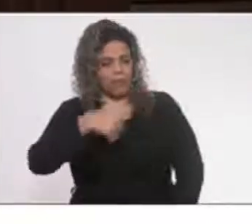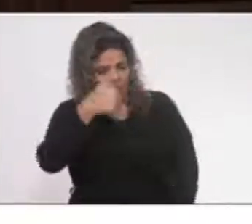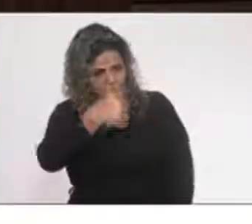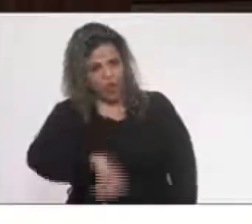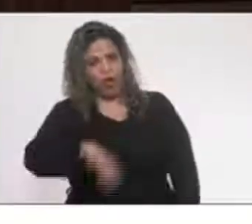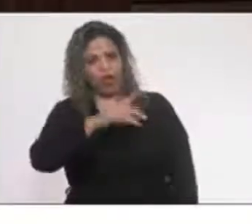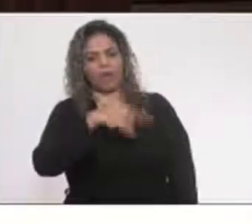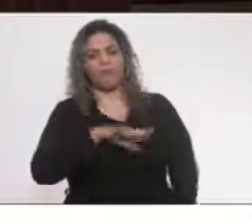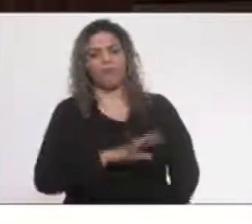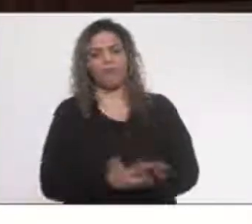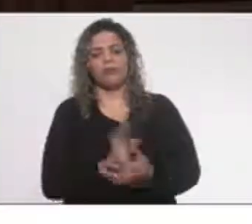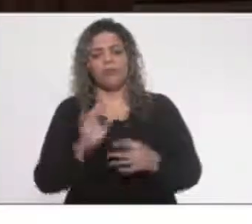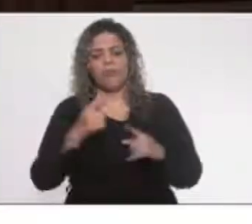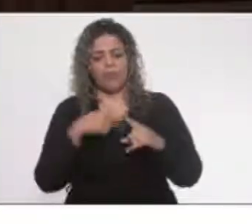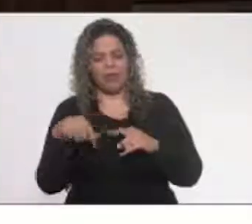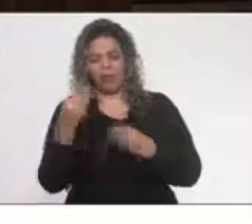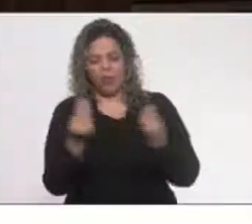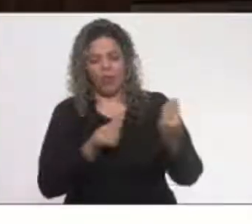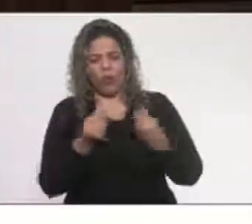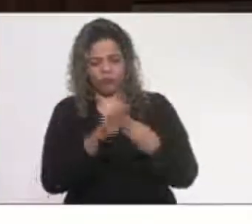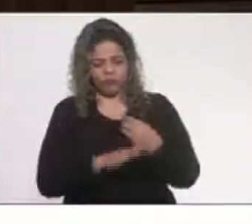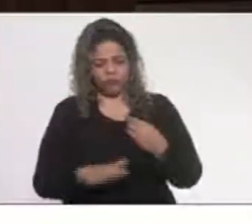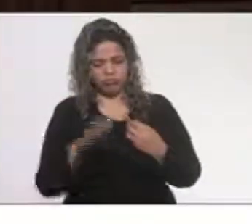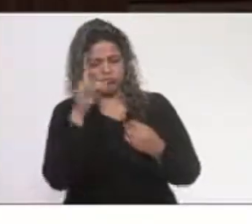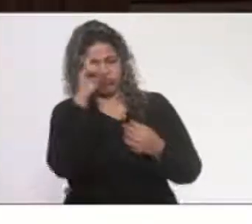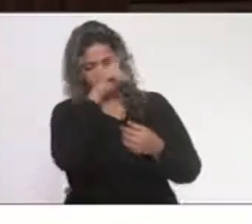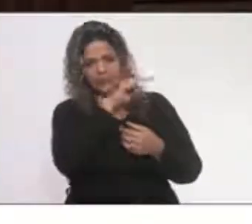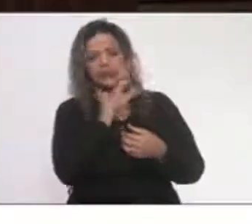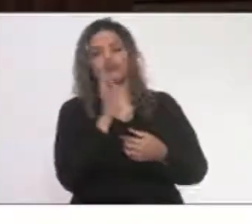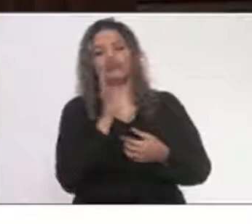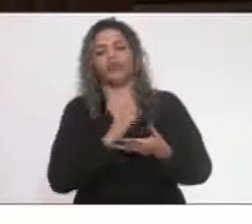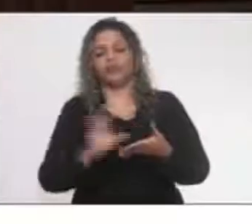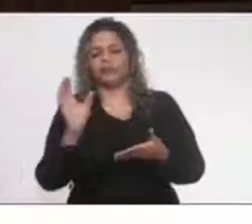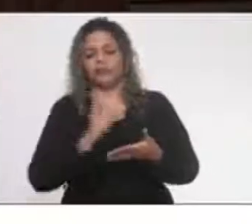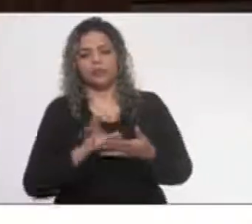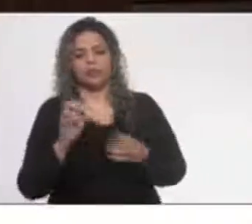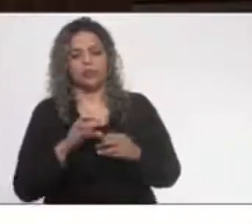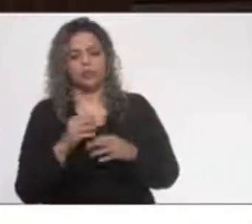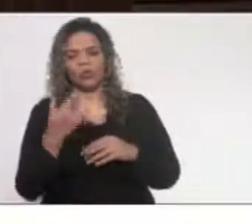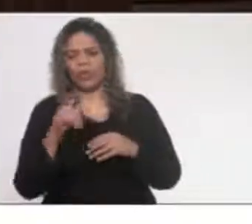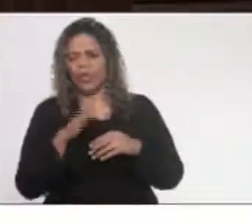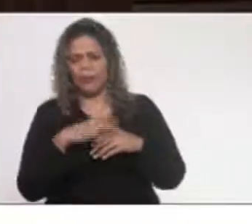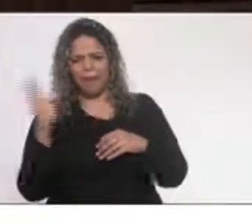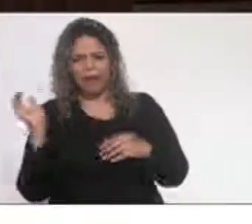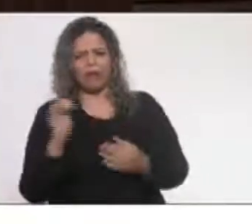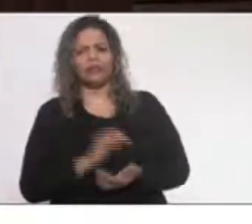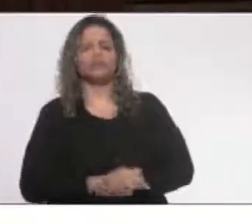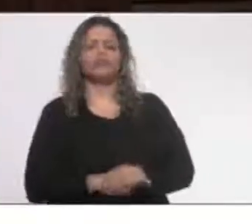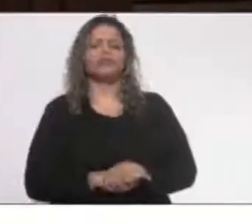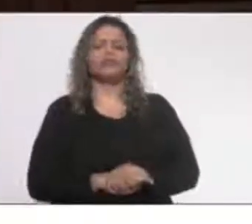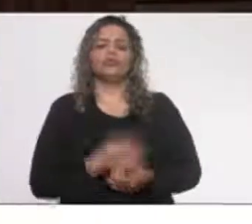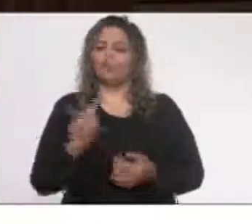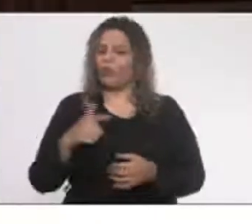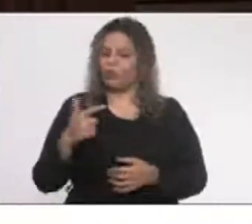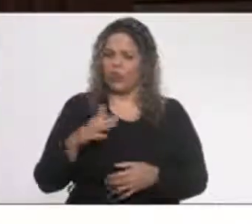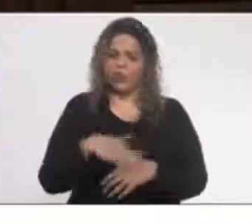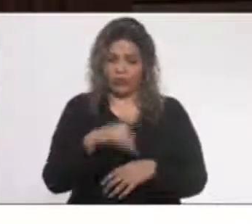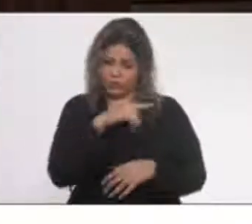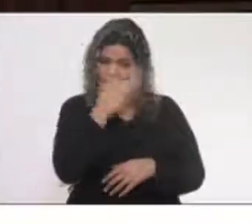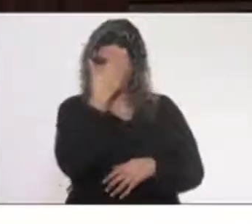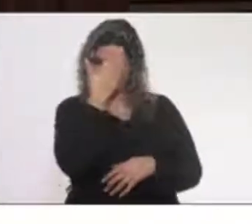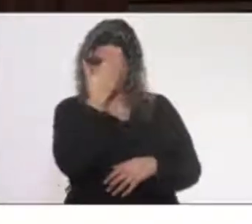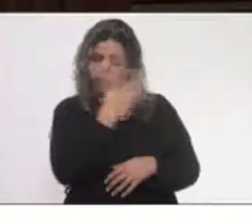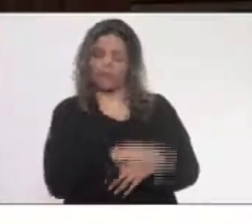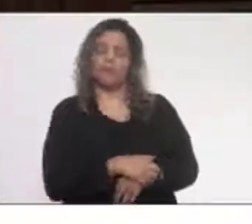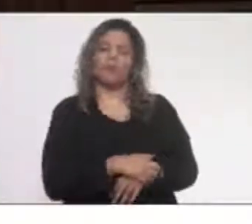Sobretudo nesse quadro difícil já do financiamento da educação, porque nós não temos mais, Vossa Excelência sabe